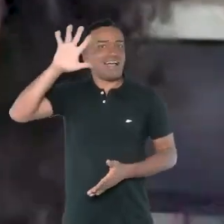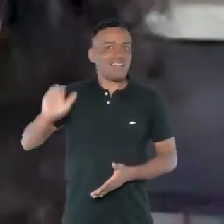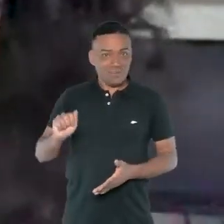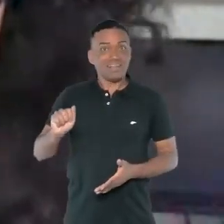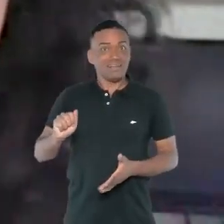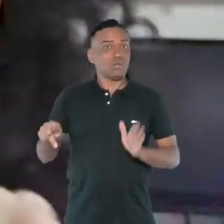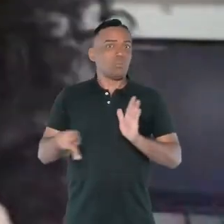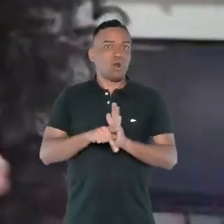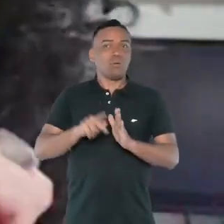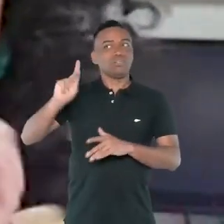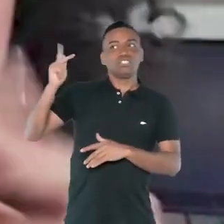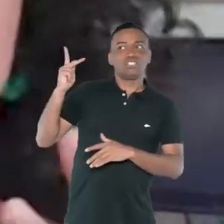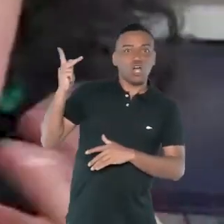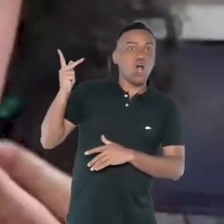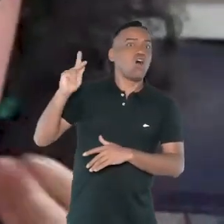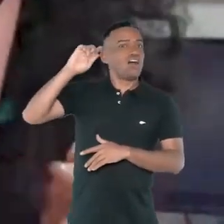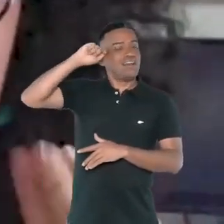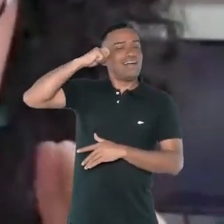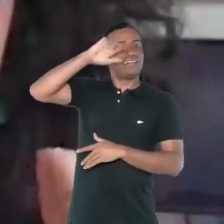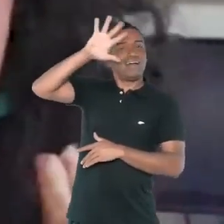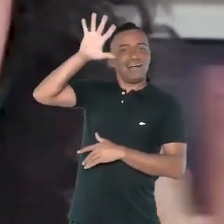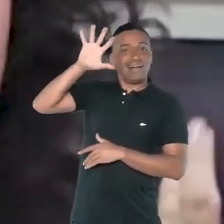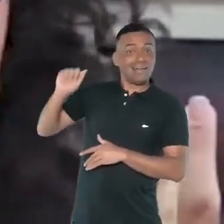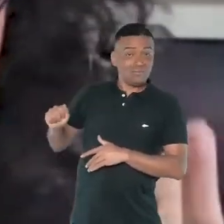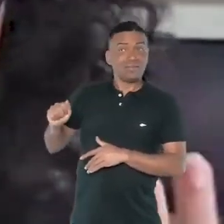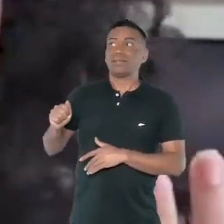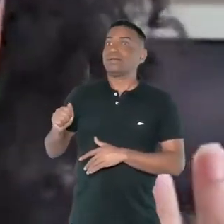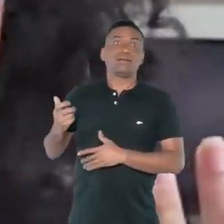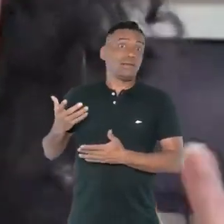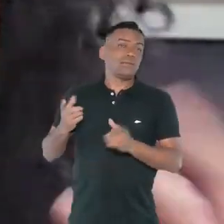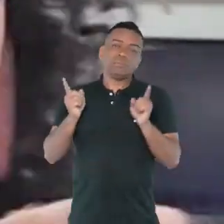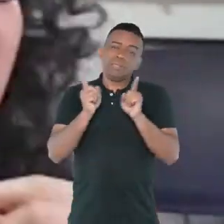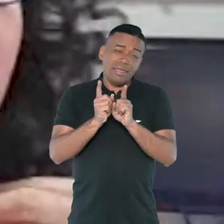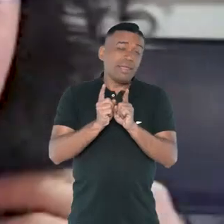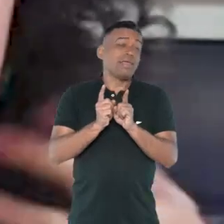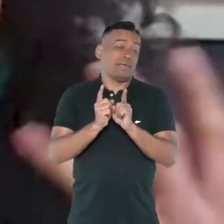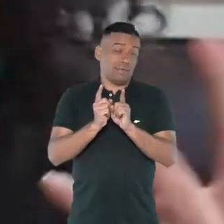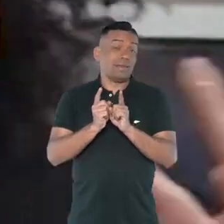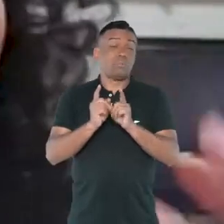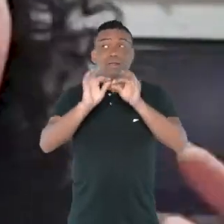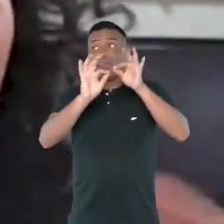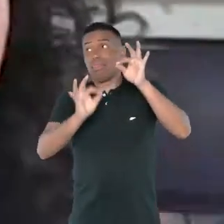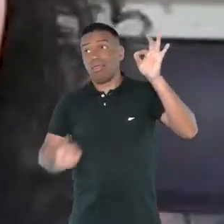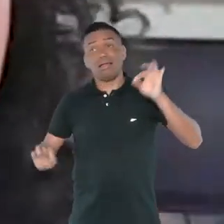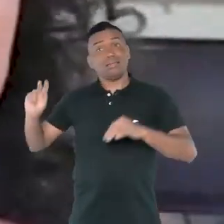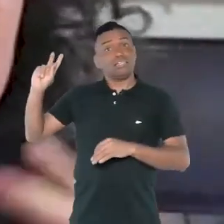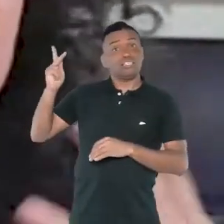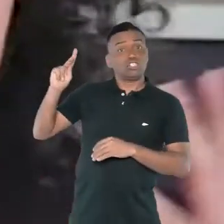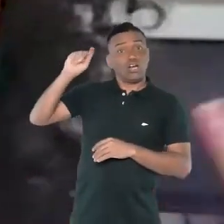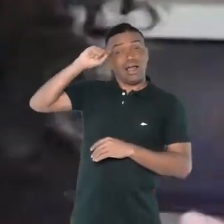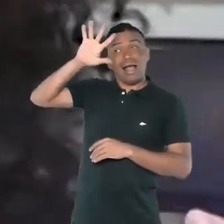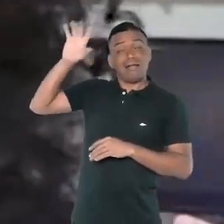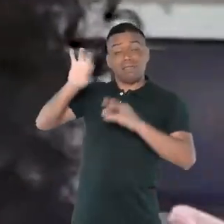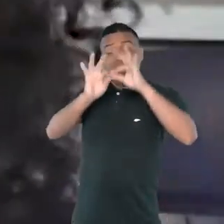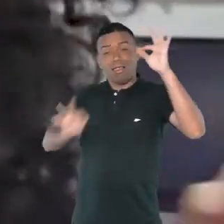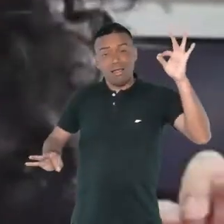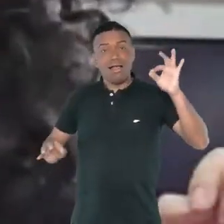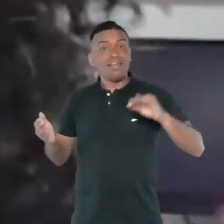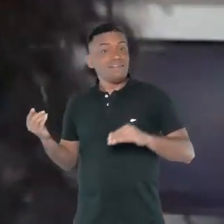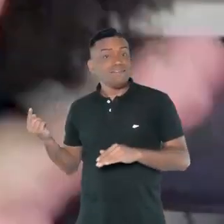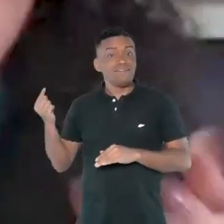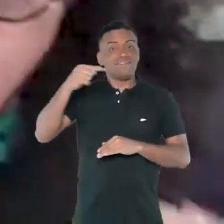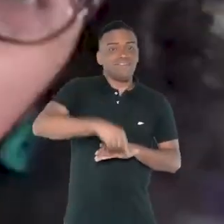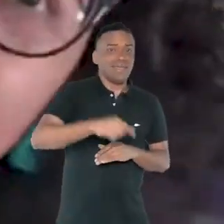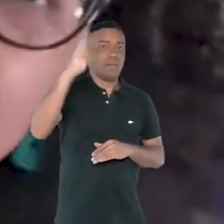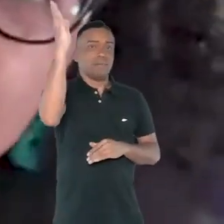e do presente. Então a gente vai esmiuçando parte da história da África, né? Eu falo, gente, uma parte bem pequena, porque a história é muito longa,